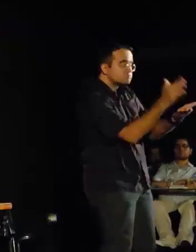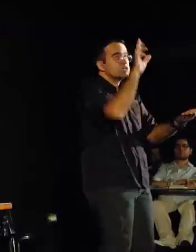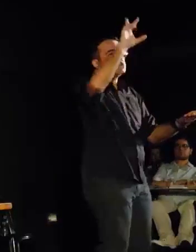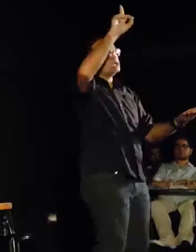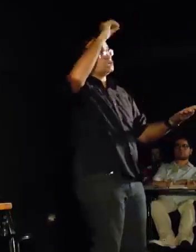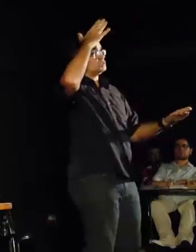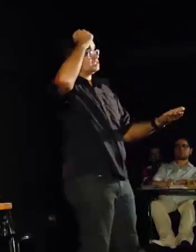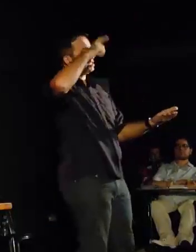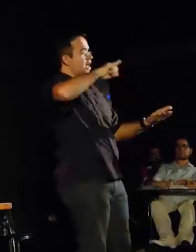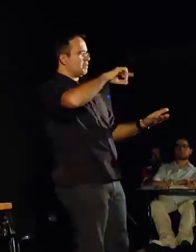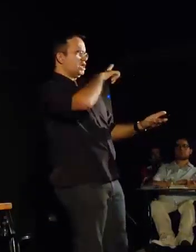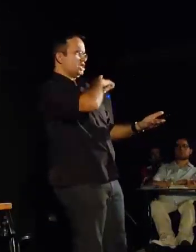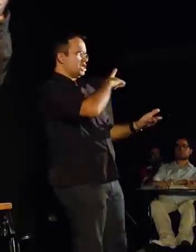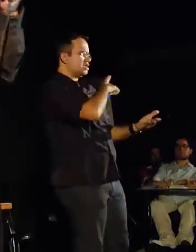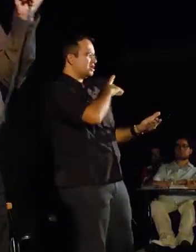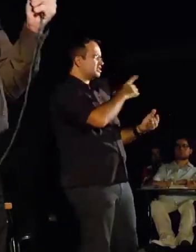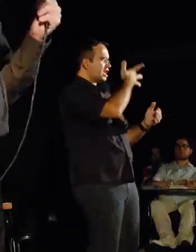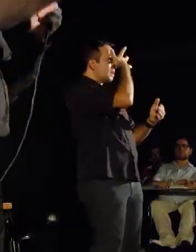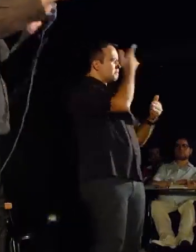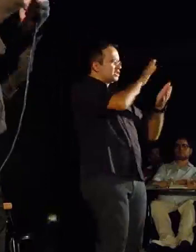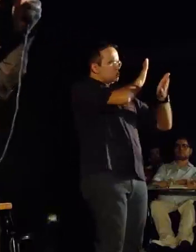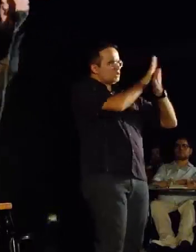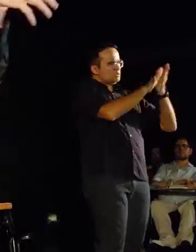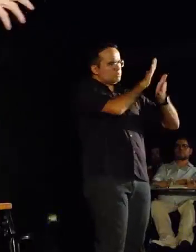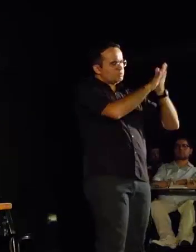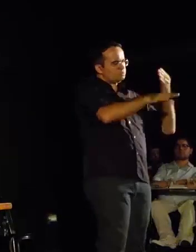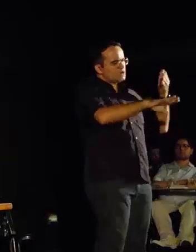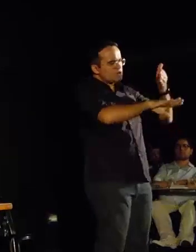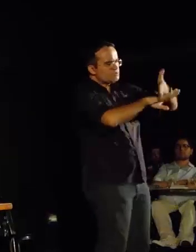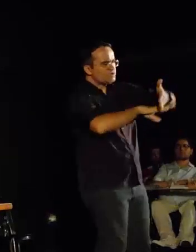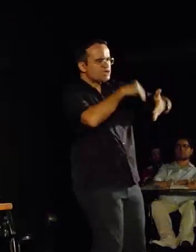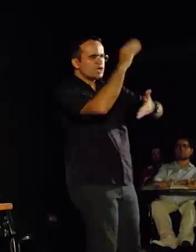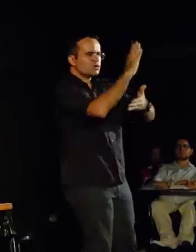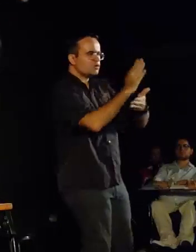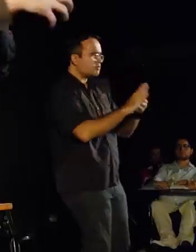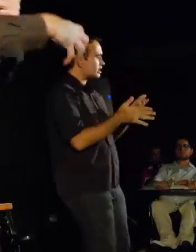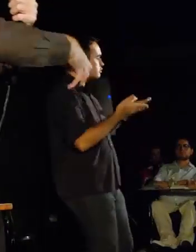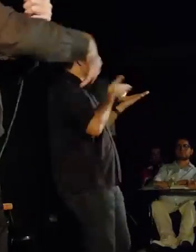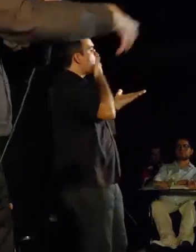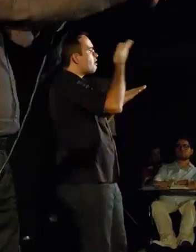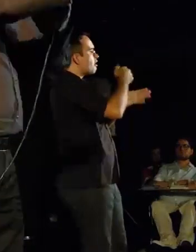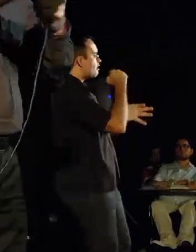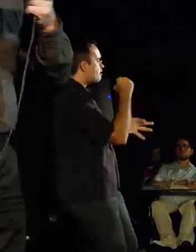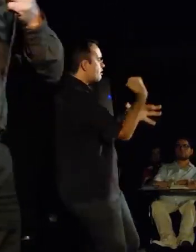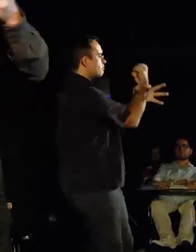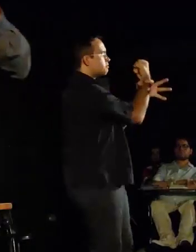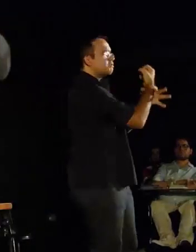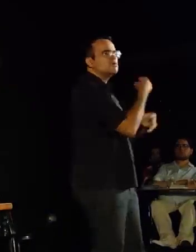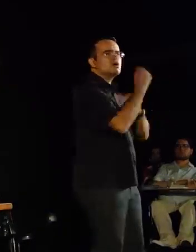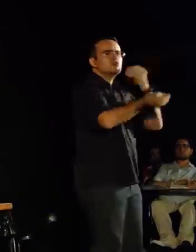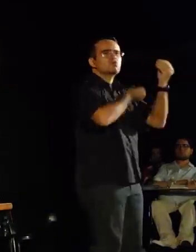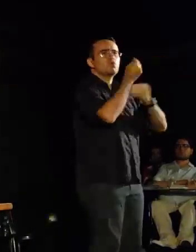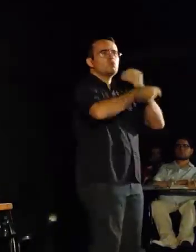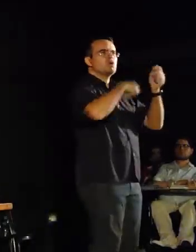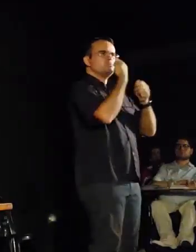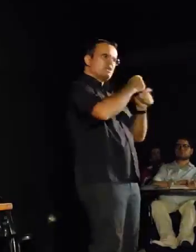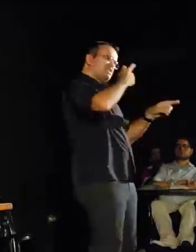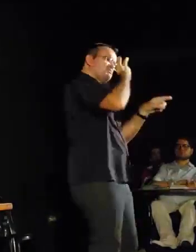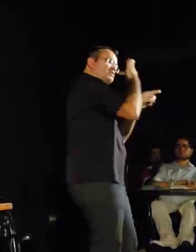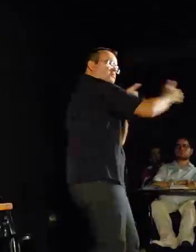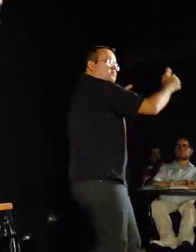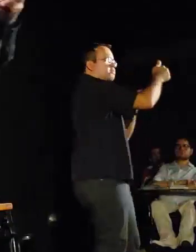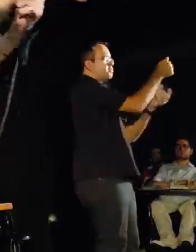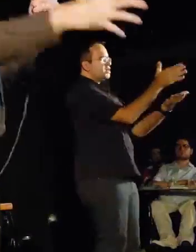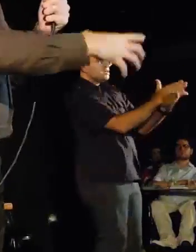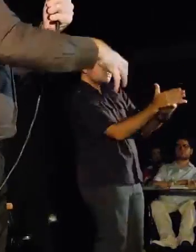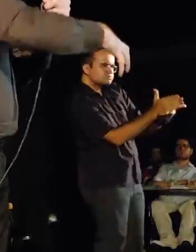lá, levos de refugiados devem estar chegando a qualquer momento. Então toda aquela paranoia da imunização, nós temos que estar imunizando nossas